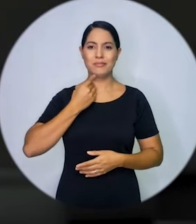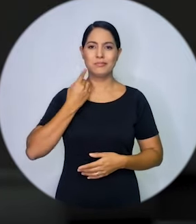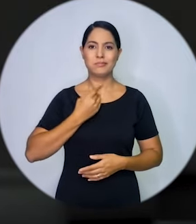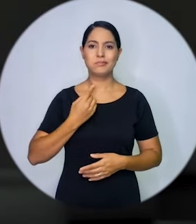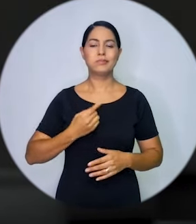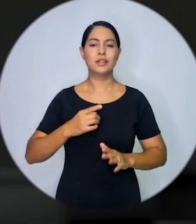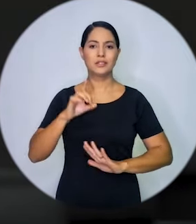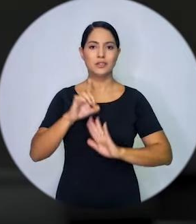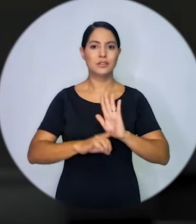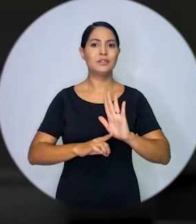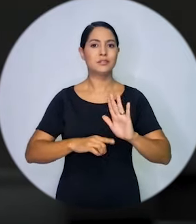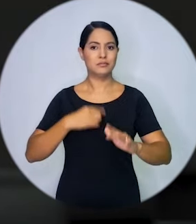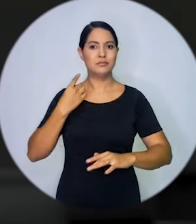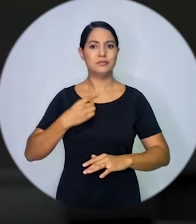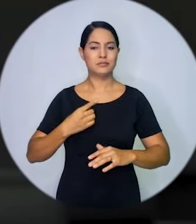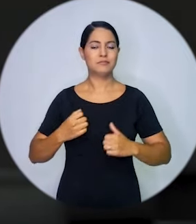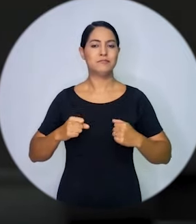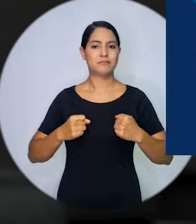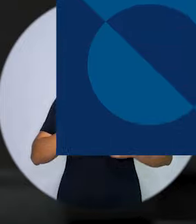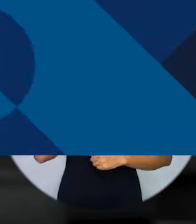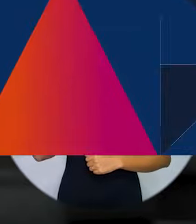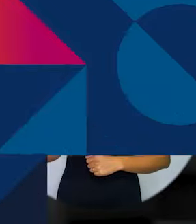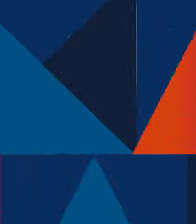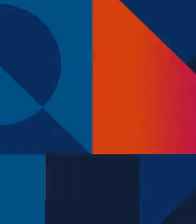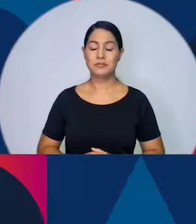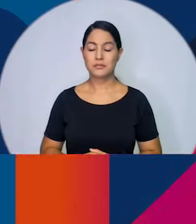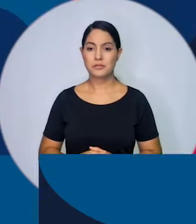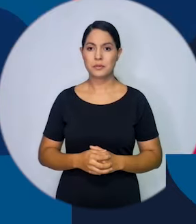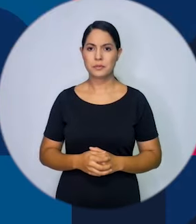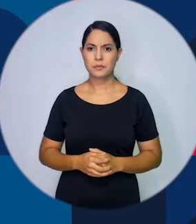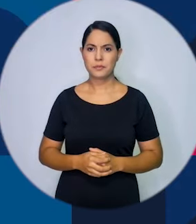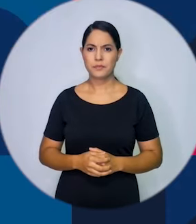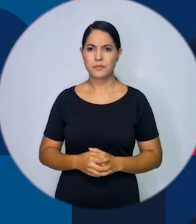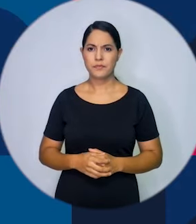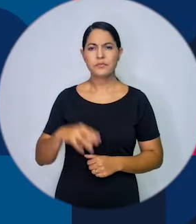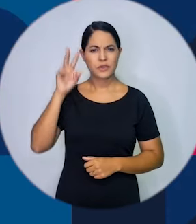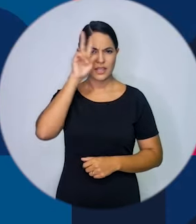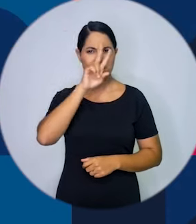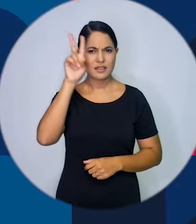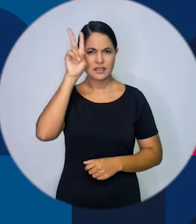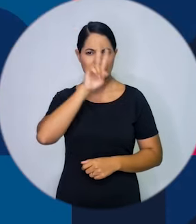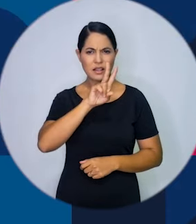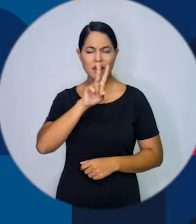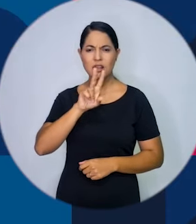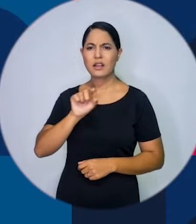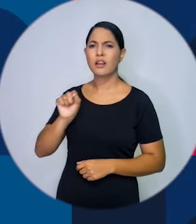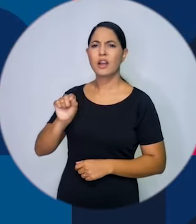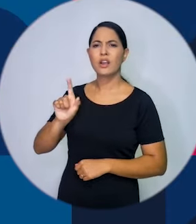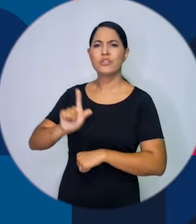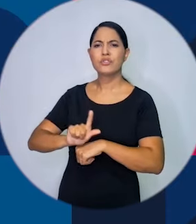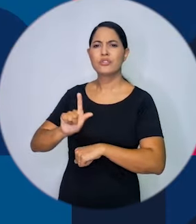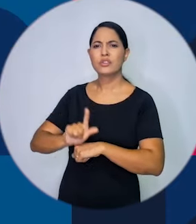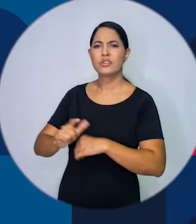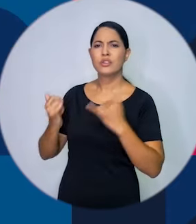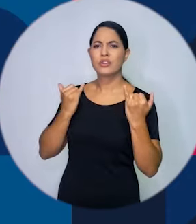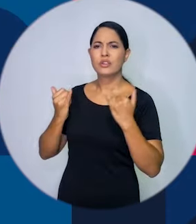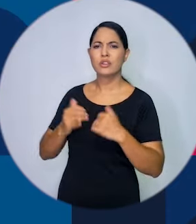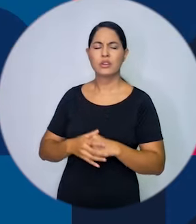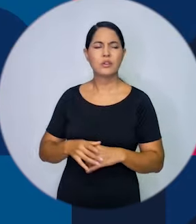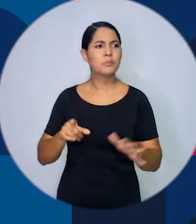Nacional de Defesa das Prerrogativas é quem responde pra gente. O senhor se recorda da gerente ter informado?